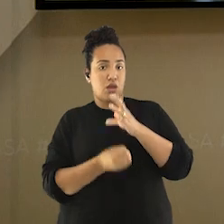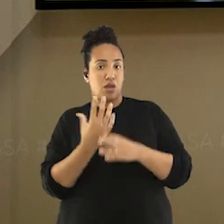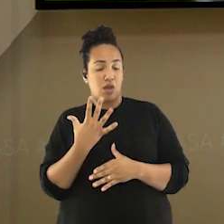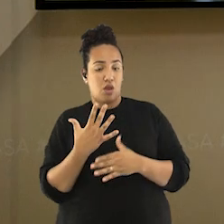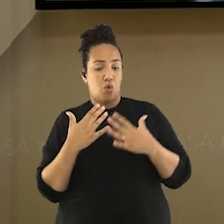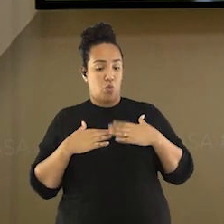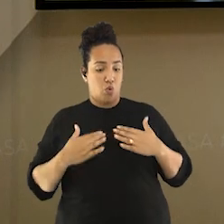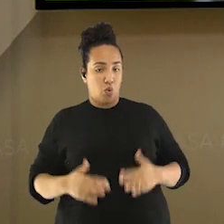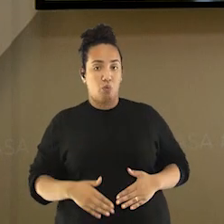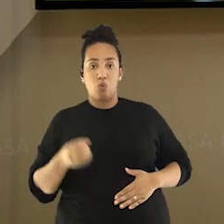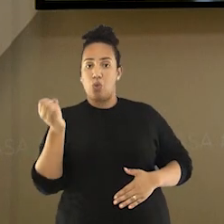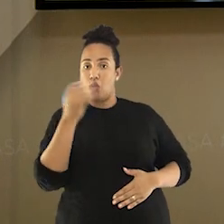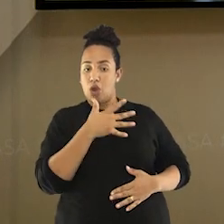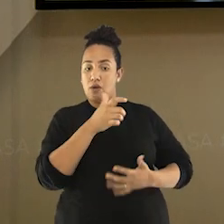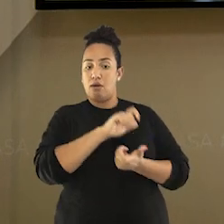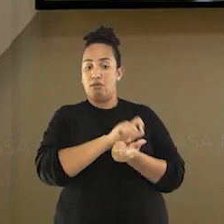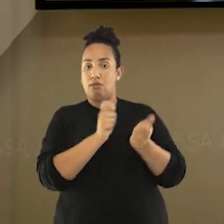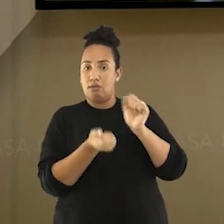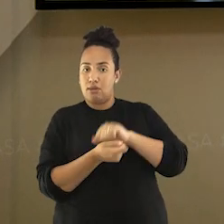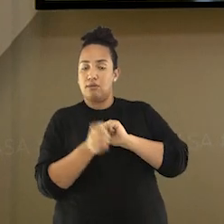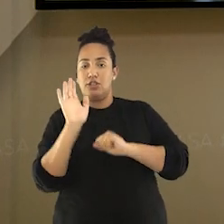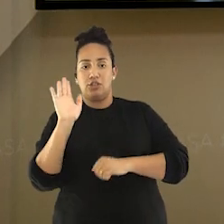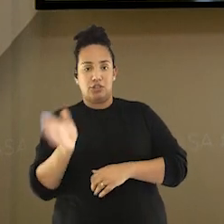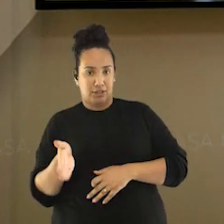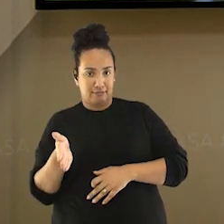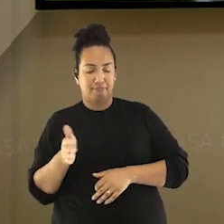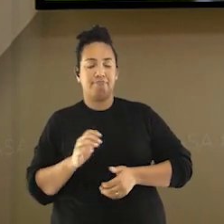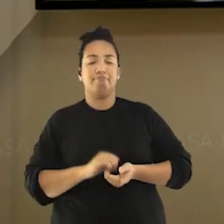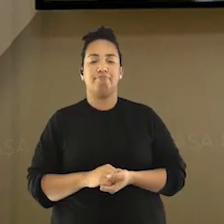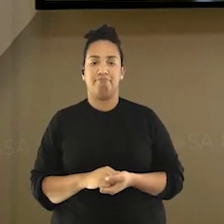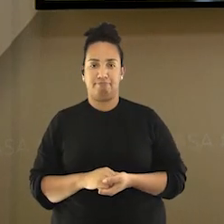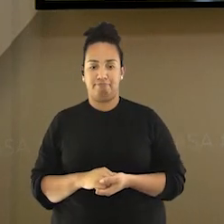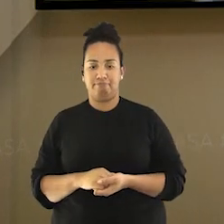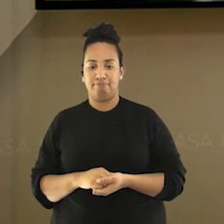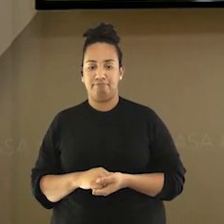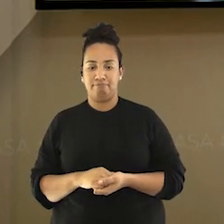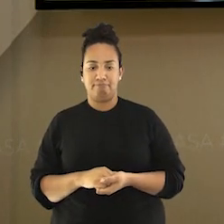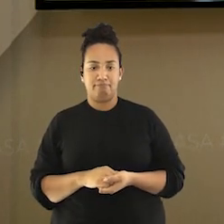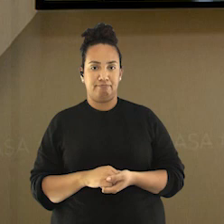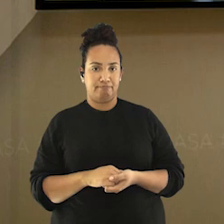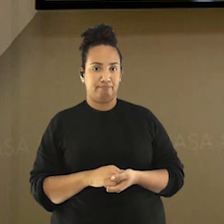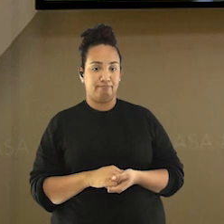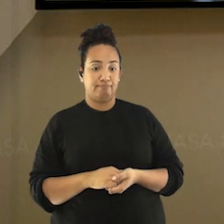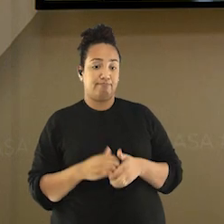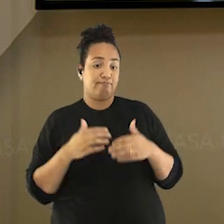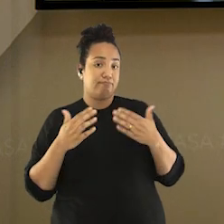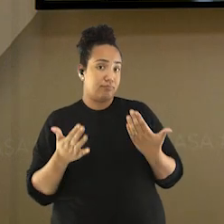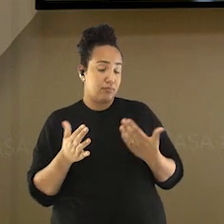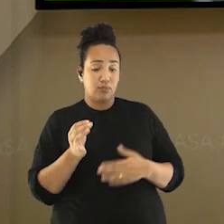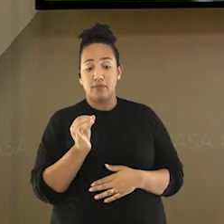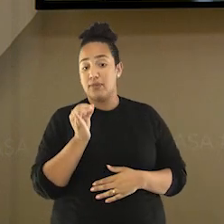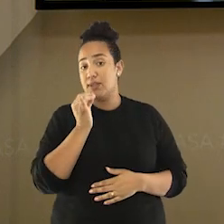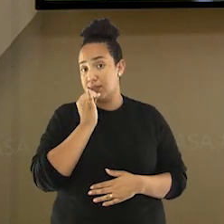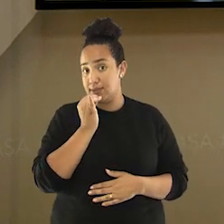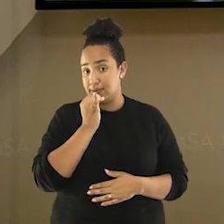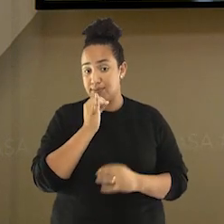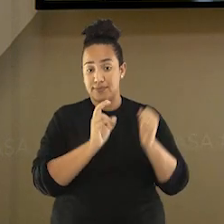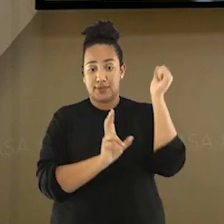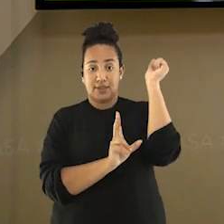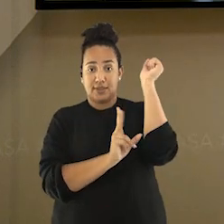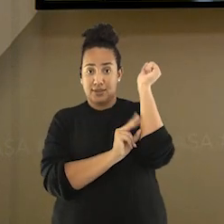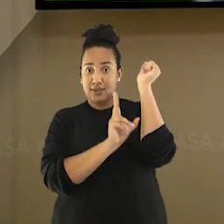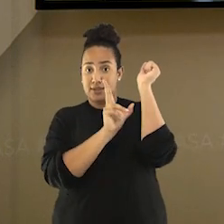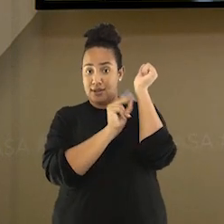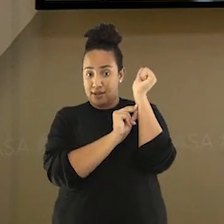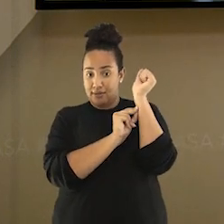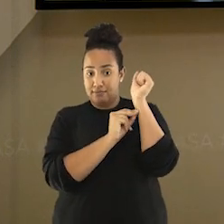né? Já adaptado ao seu novo tamanho, um esqueleto maior. O nosso melhor exemplo são as cigarras. Talvez